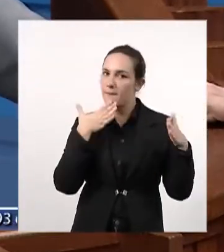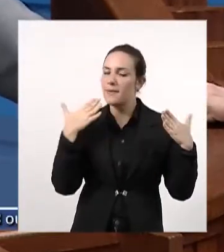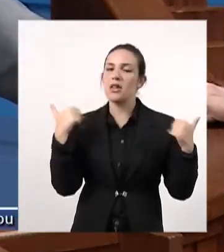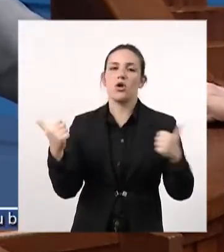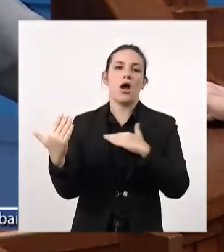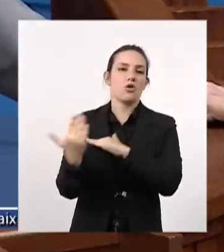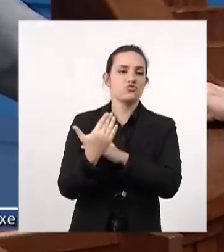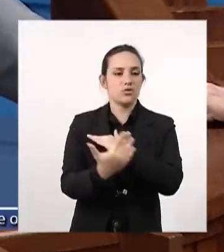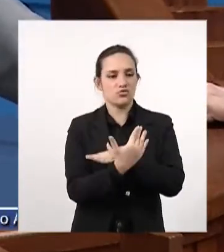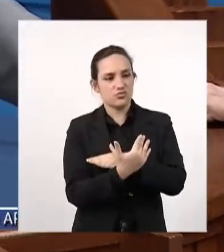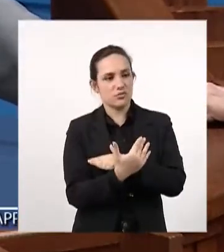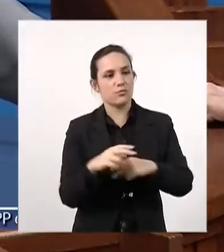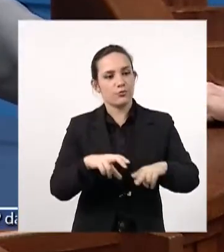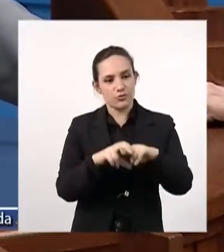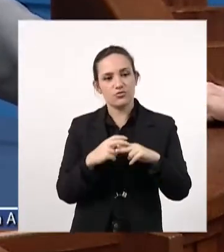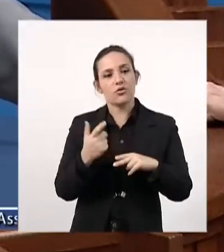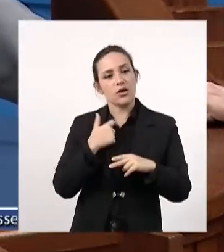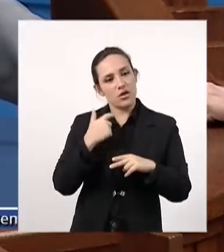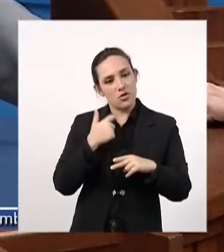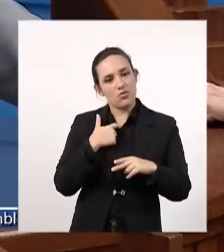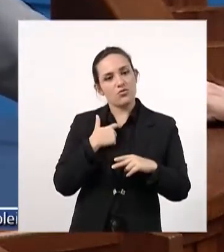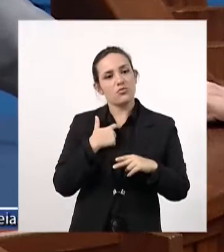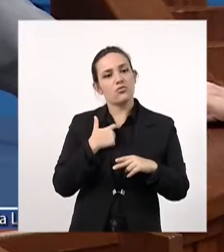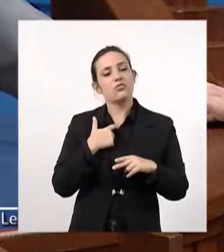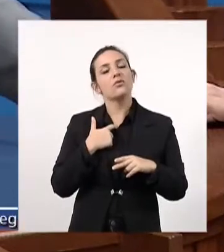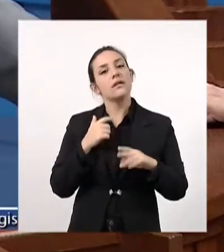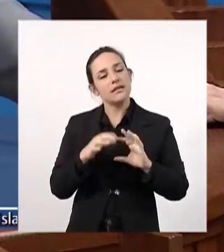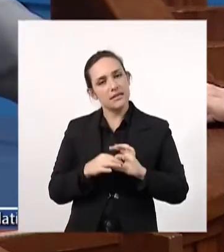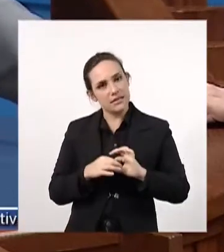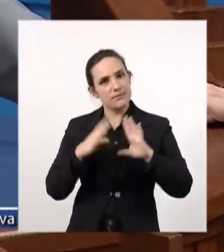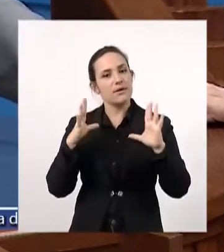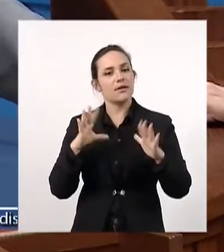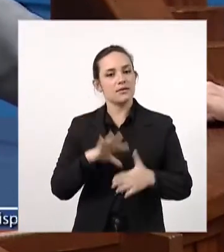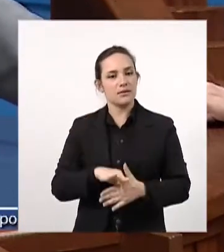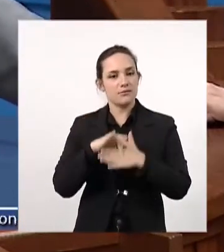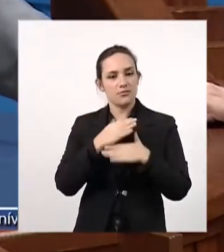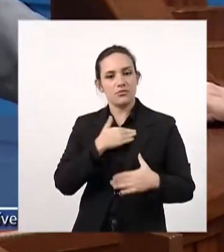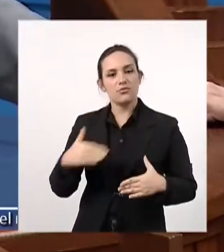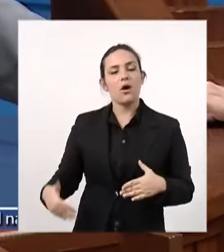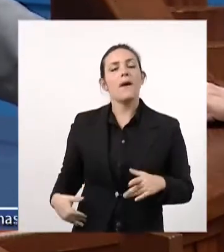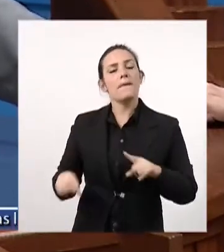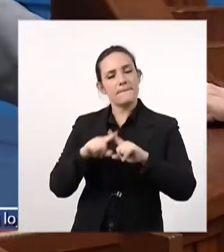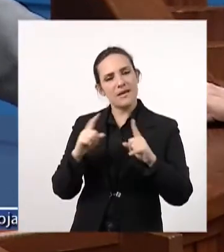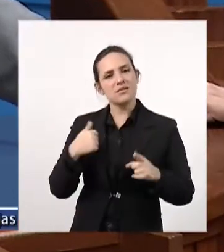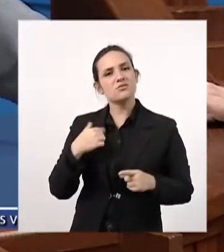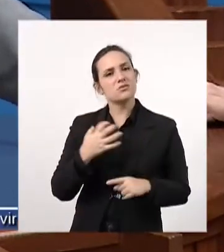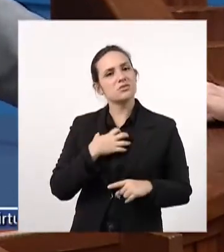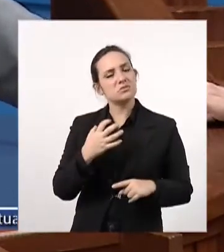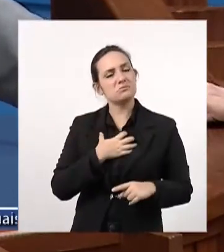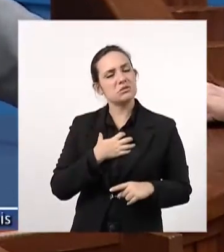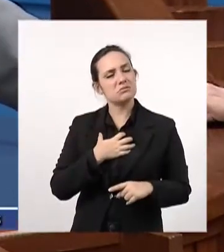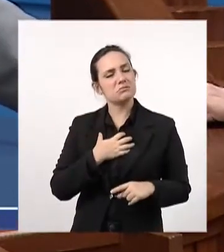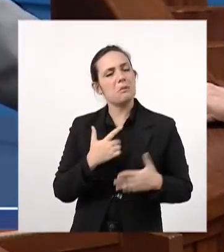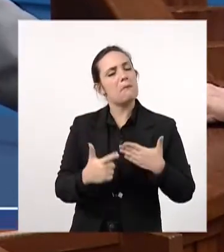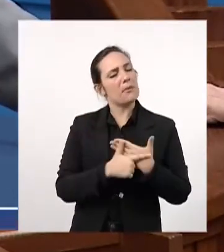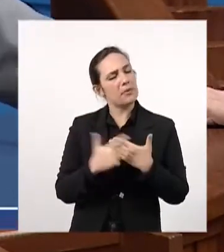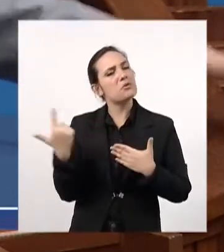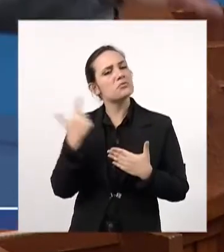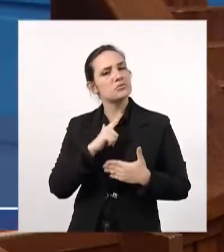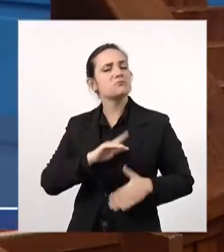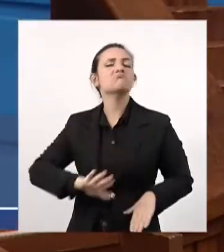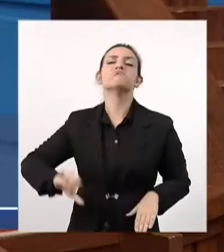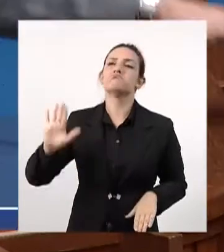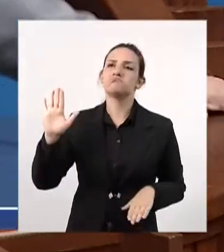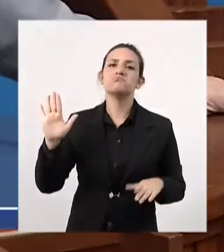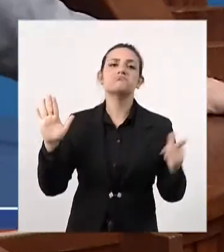me despedir aqui da liderança do governo, com o sentimento do dever cumprido, deixar de dirigir essa